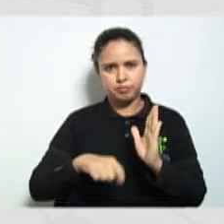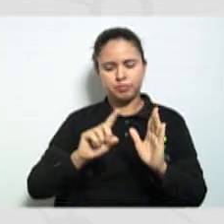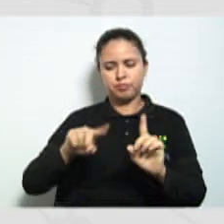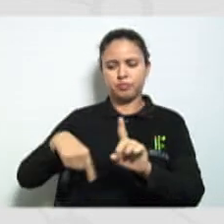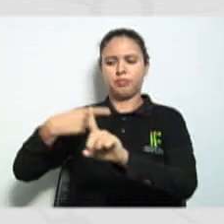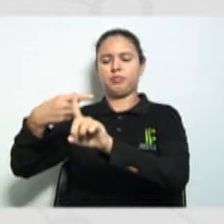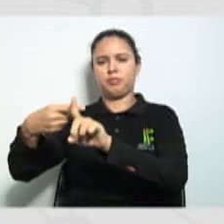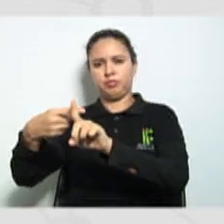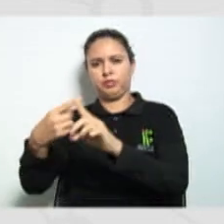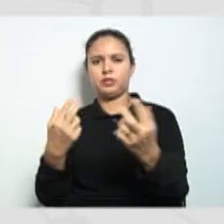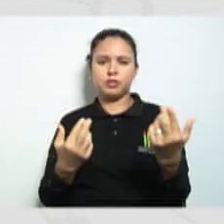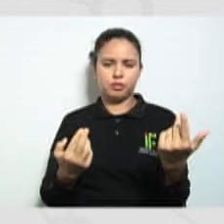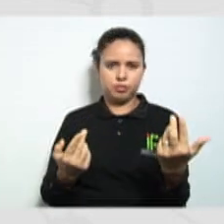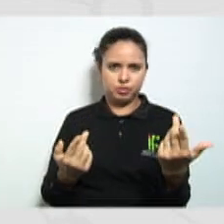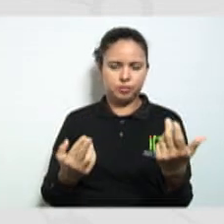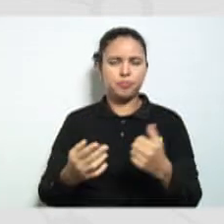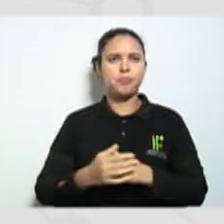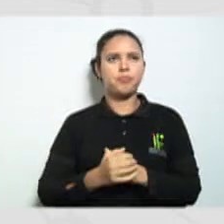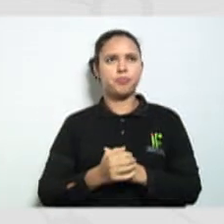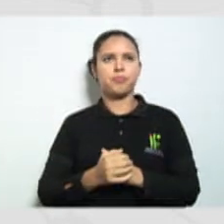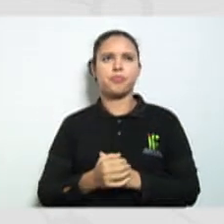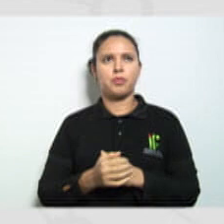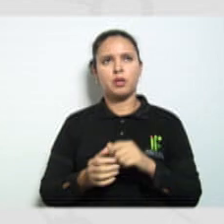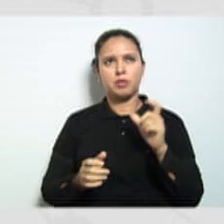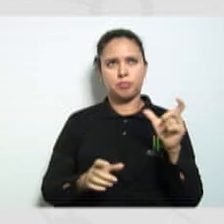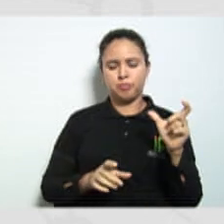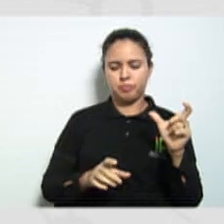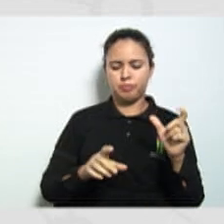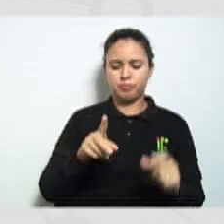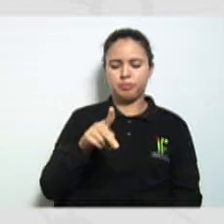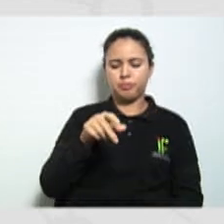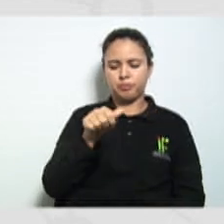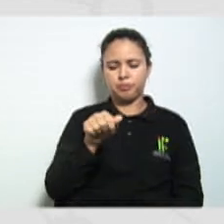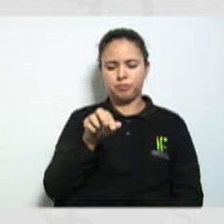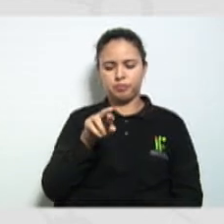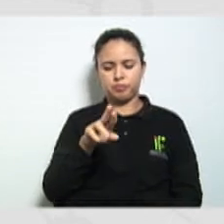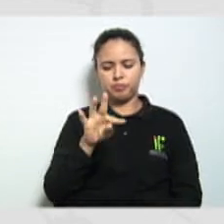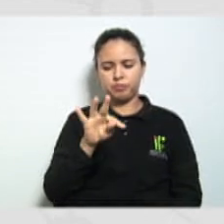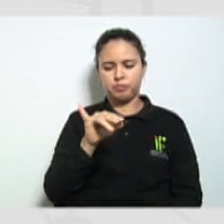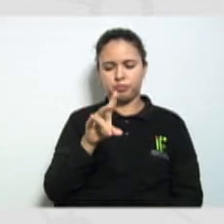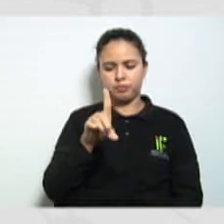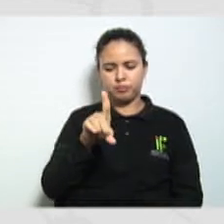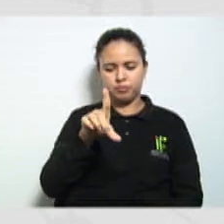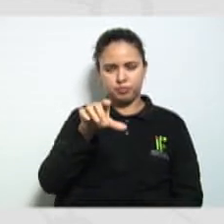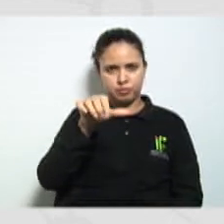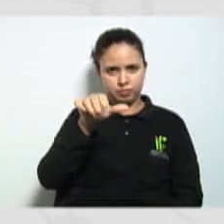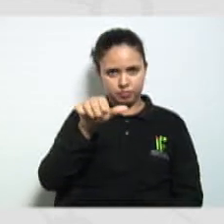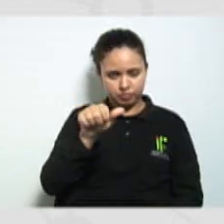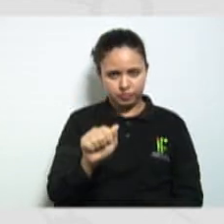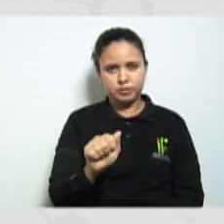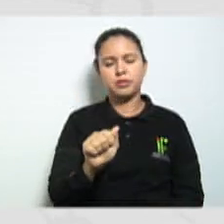então quando eu falo partidas dobradas, todo débito, então débito,